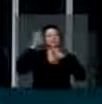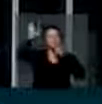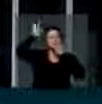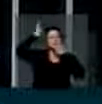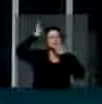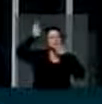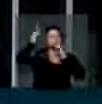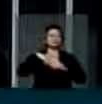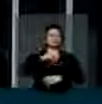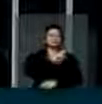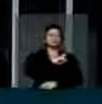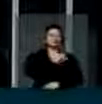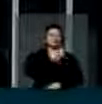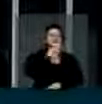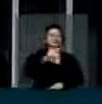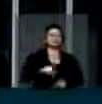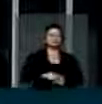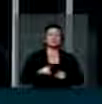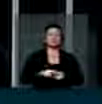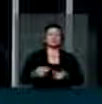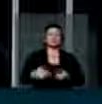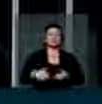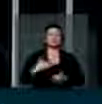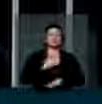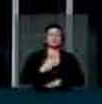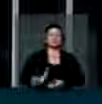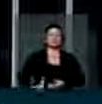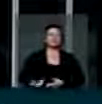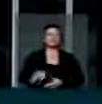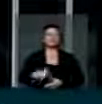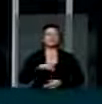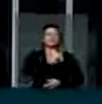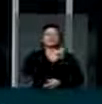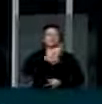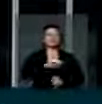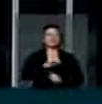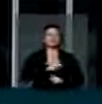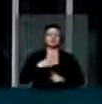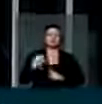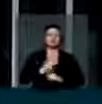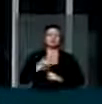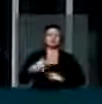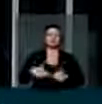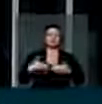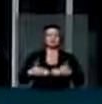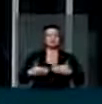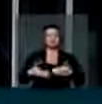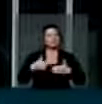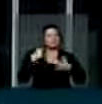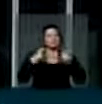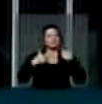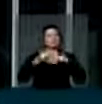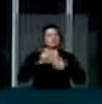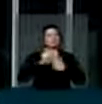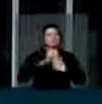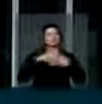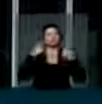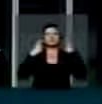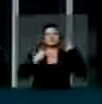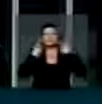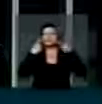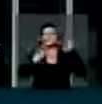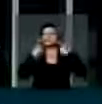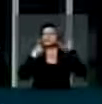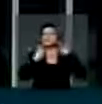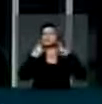indígenas, representantes de órgãos do Estado e organizações da sociedade civil, que manifestaram sua preocupação